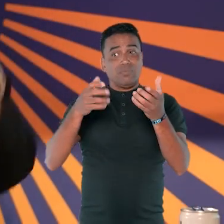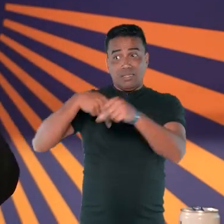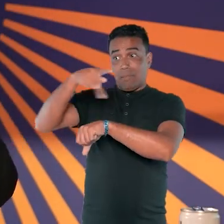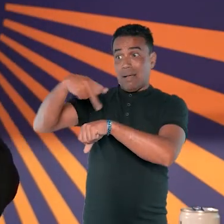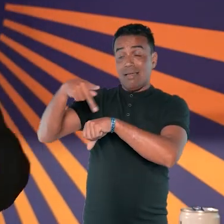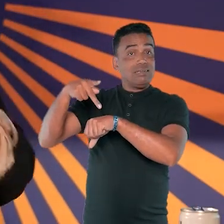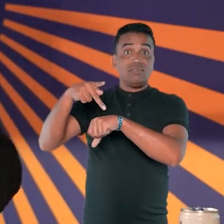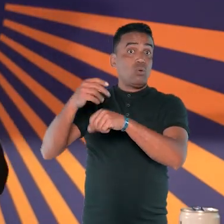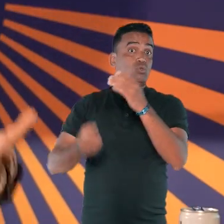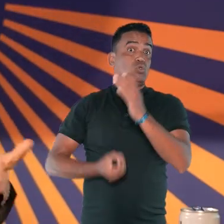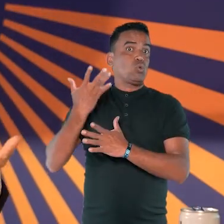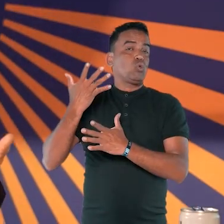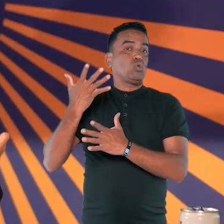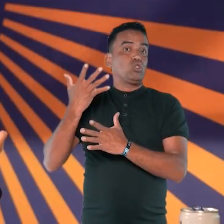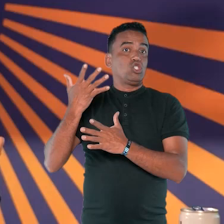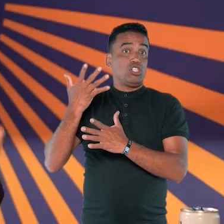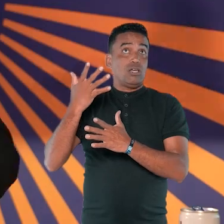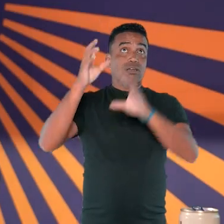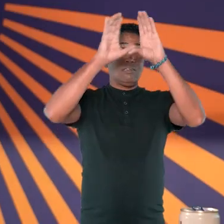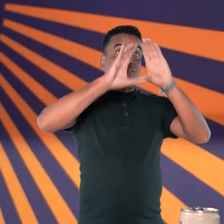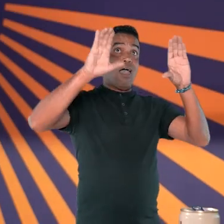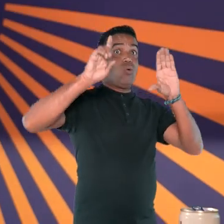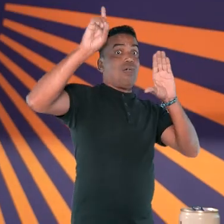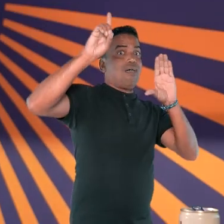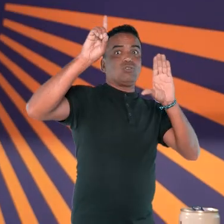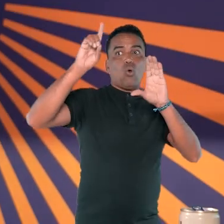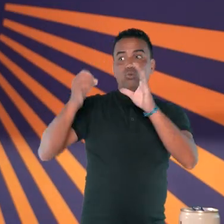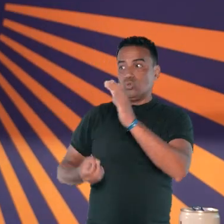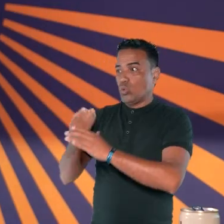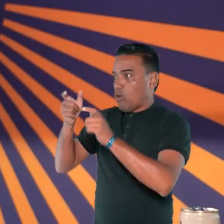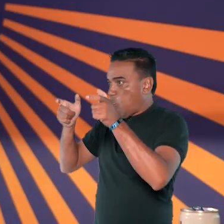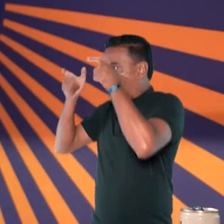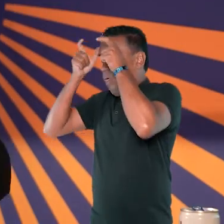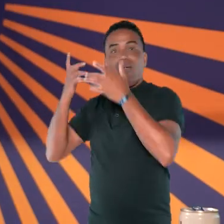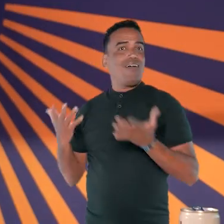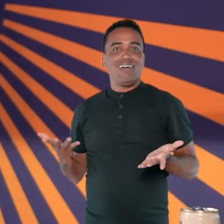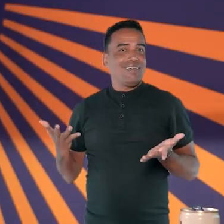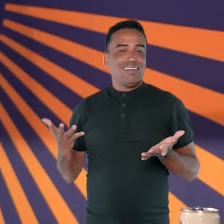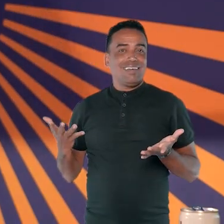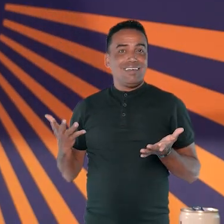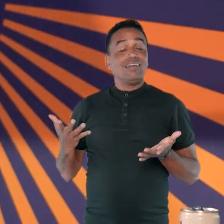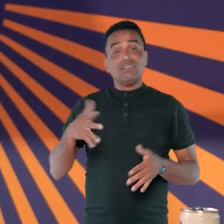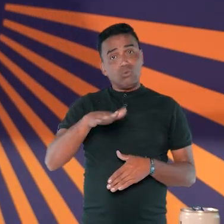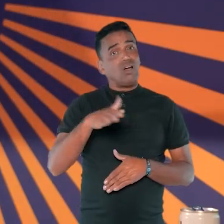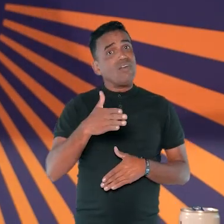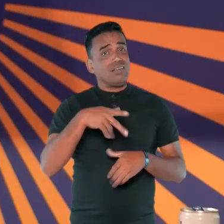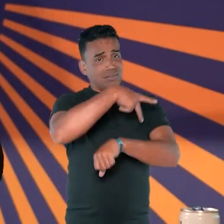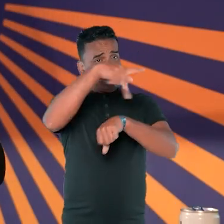do céu, nem sai dos infernos. É essa construção. E talvez seja mesmo um